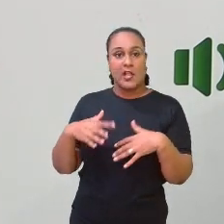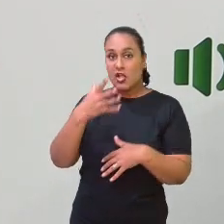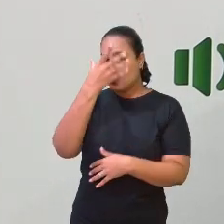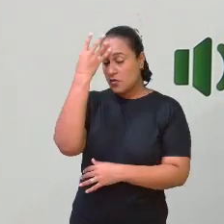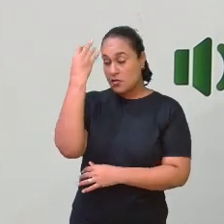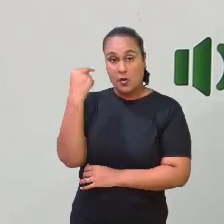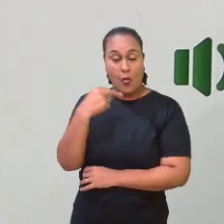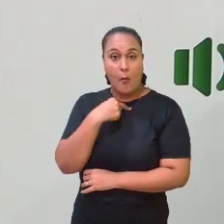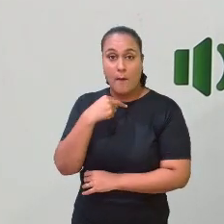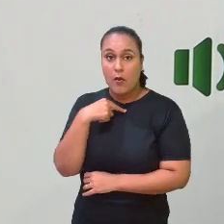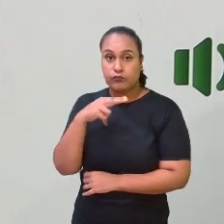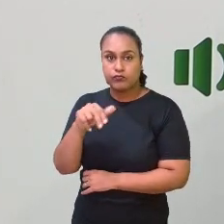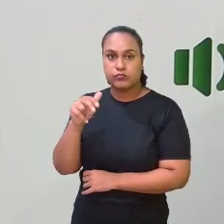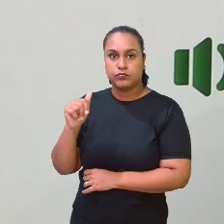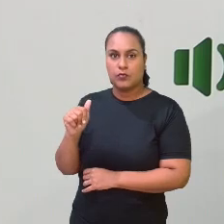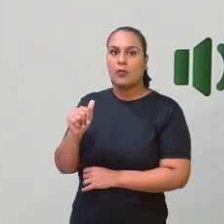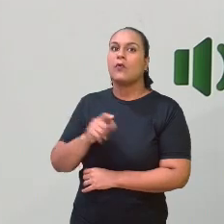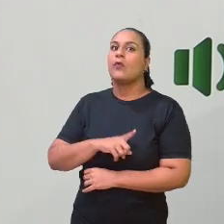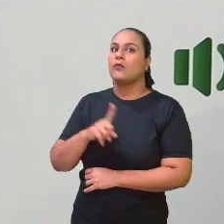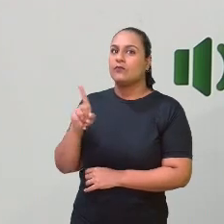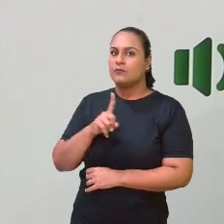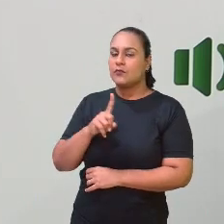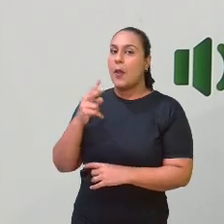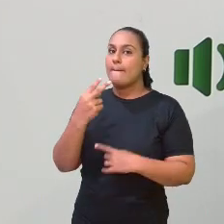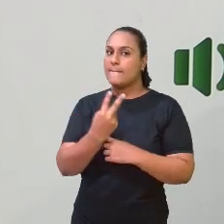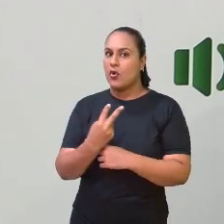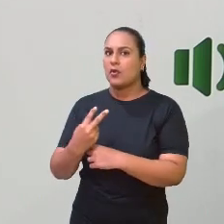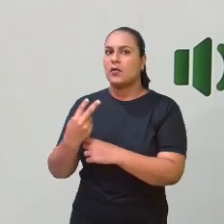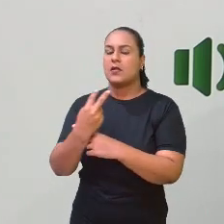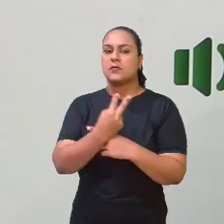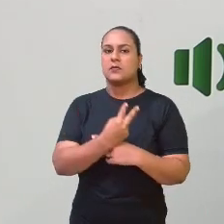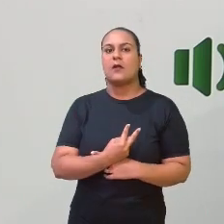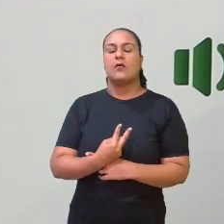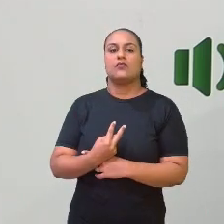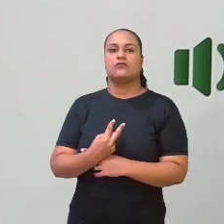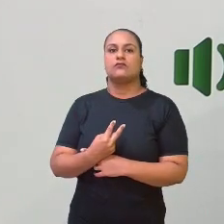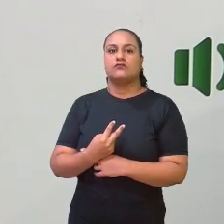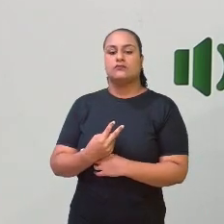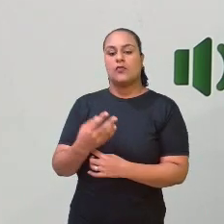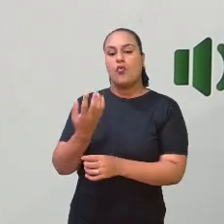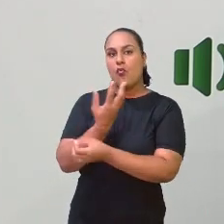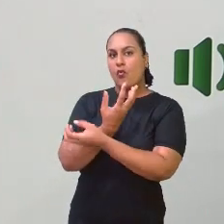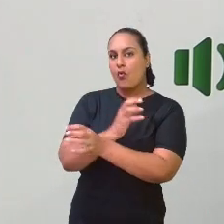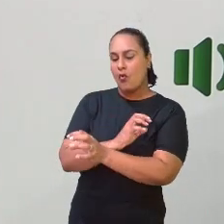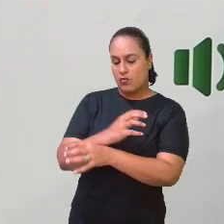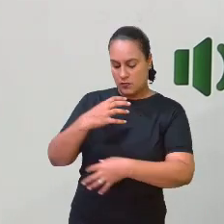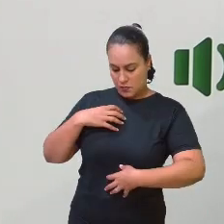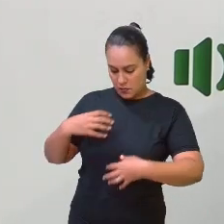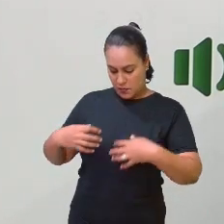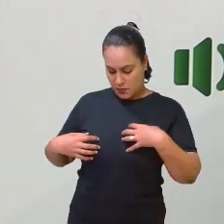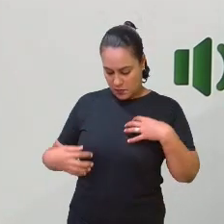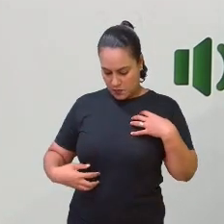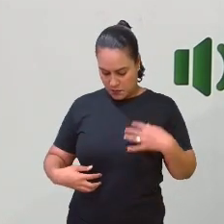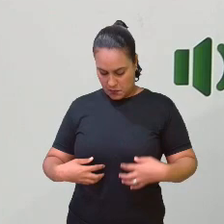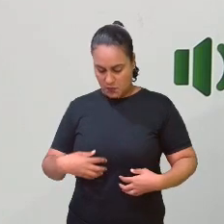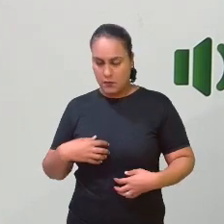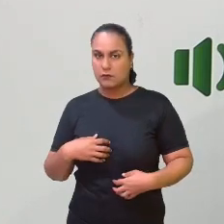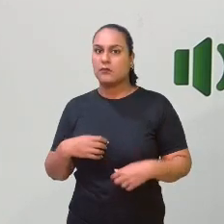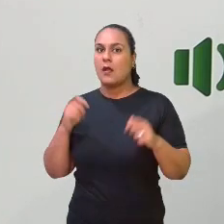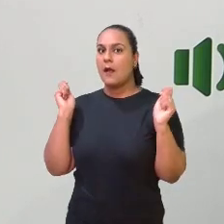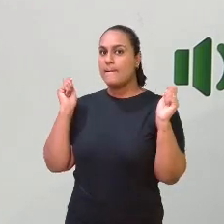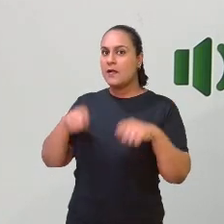jeito nenhum do fator proteção. Tanto os ossos quanto os músculos têm a capacidade